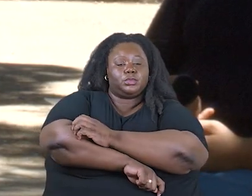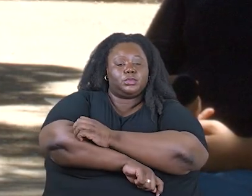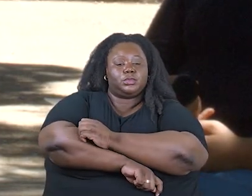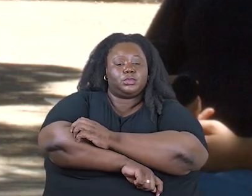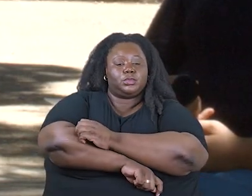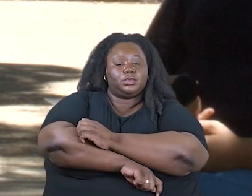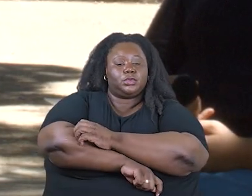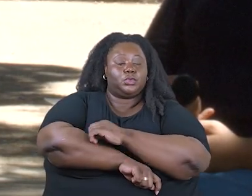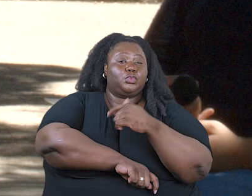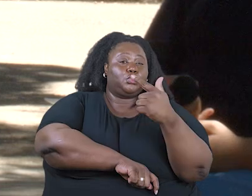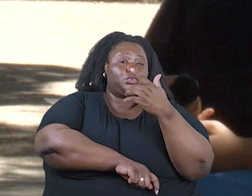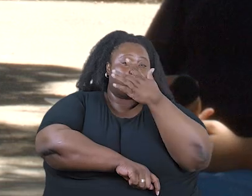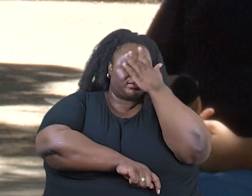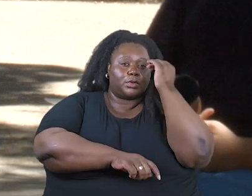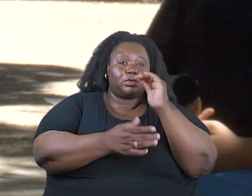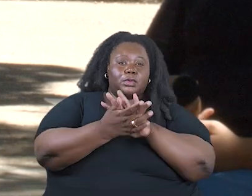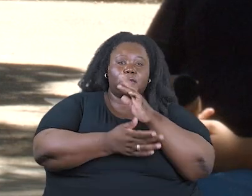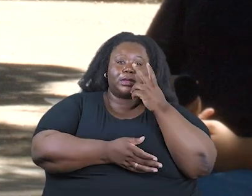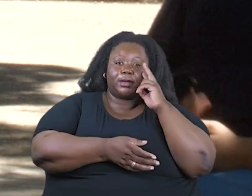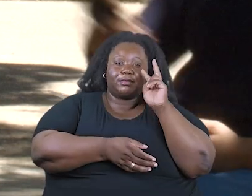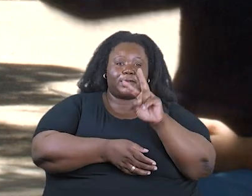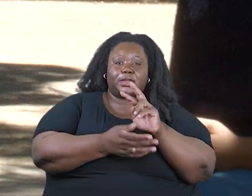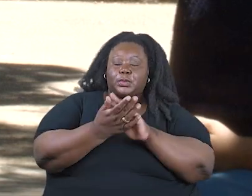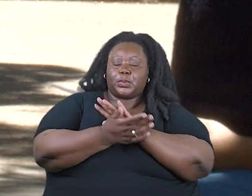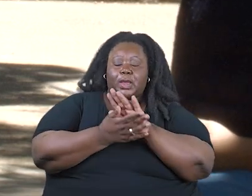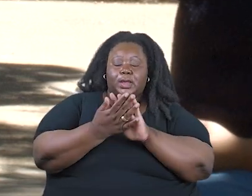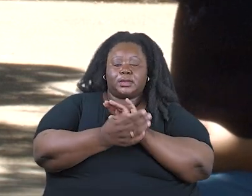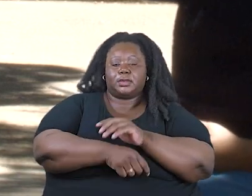tinha ninguém prestando atenção nisso.